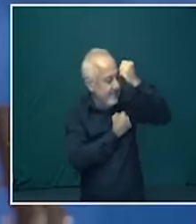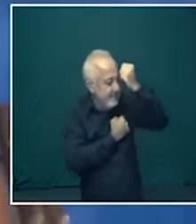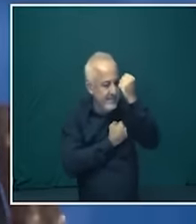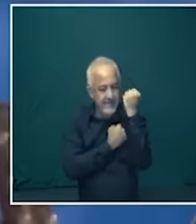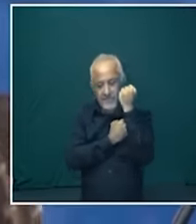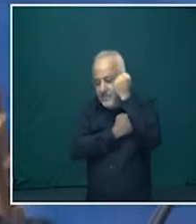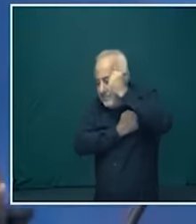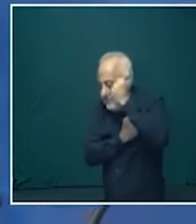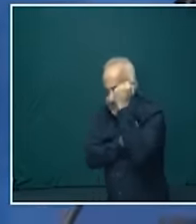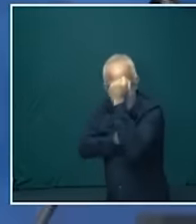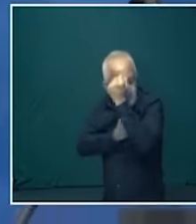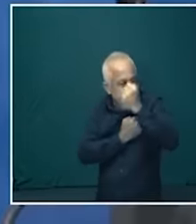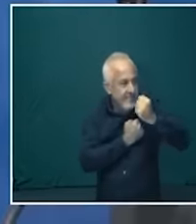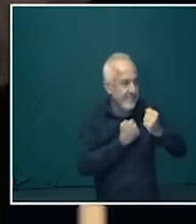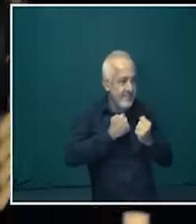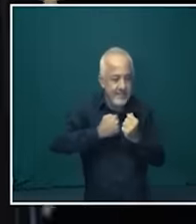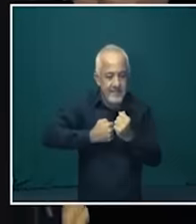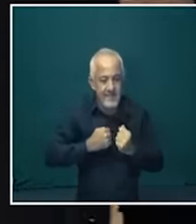Vai, goguinha, vai meu